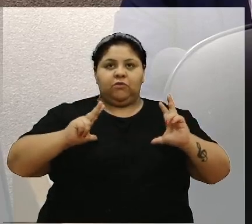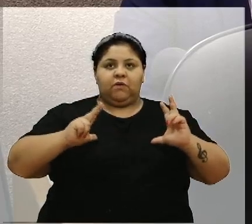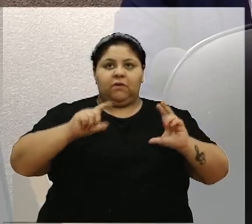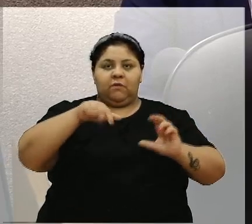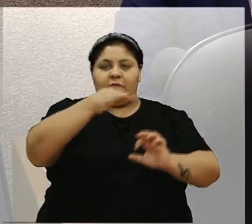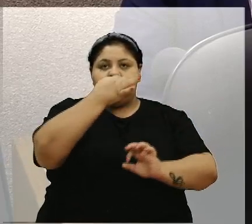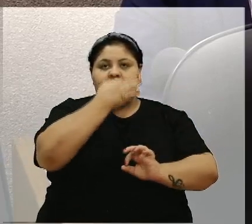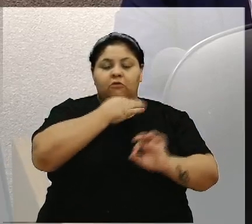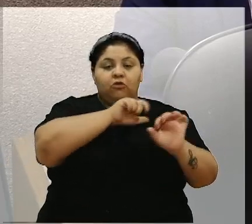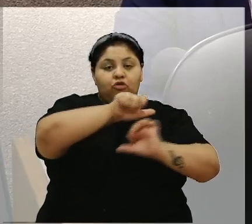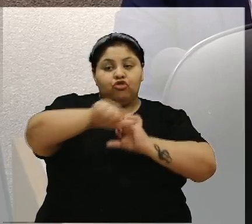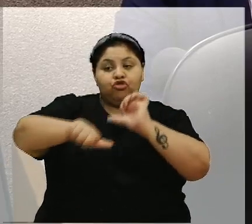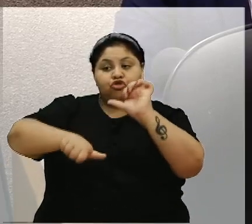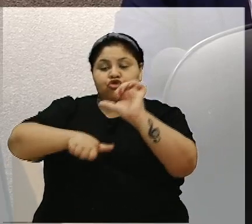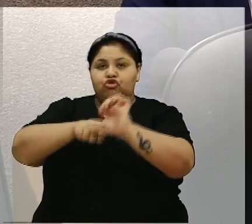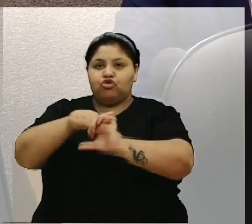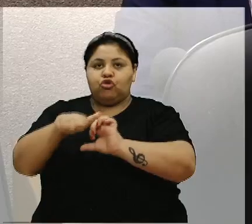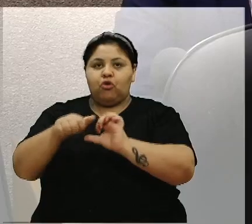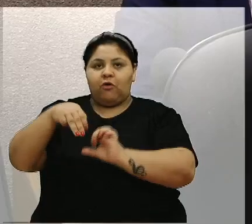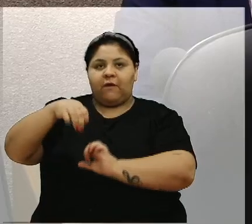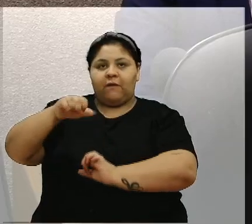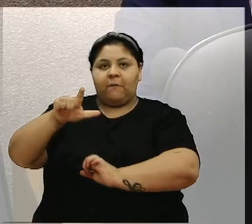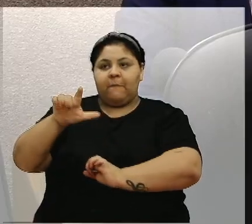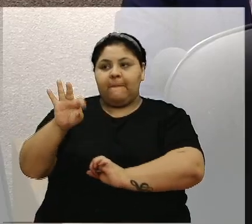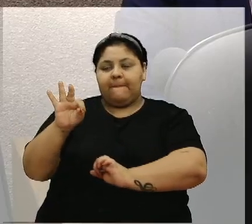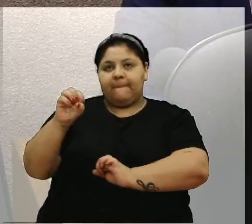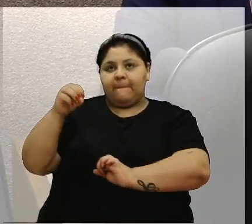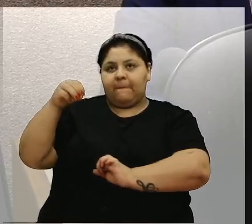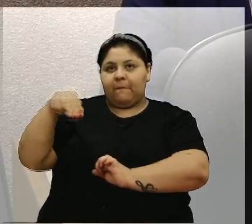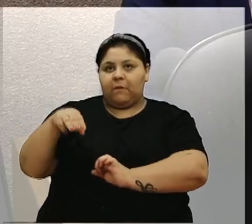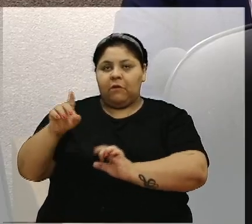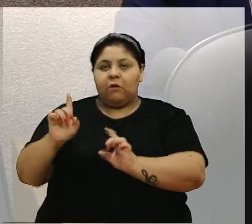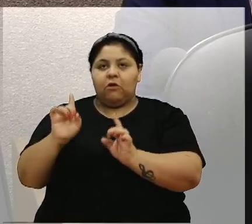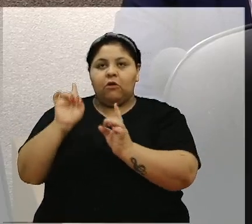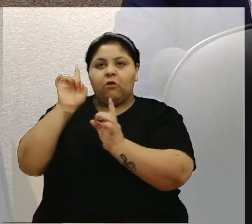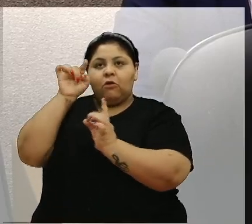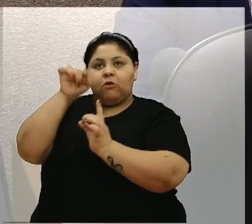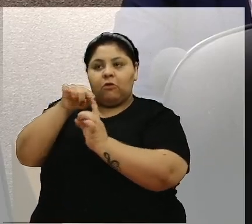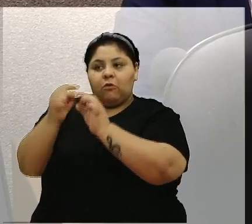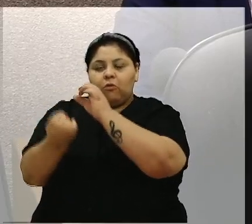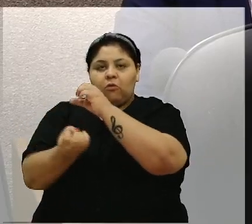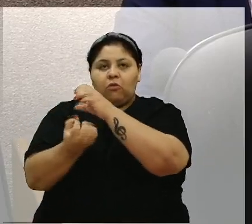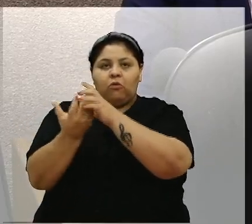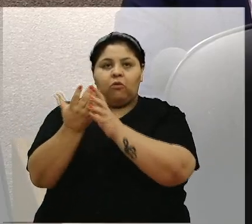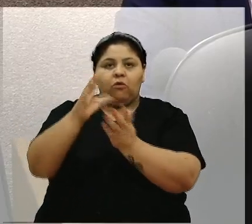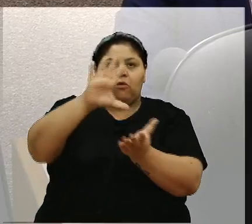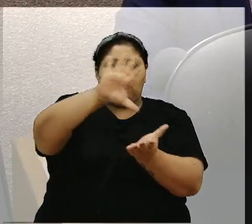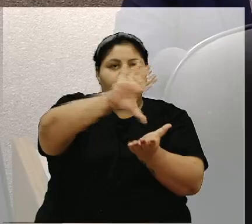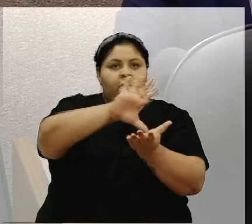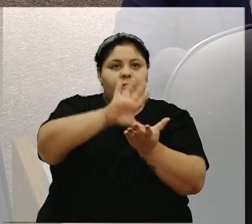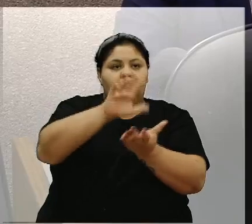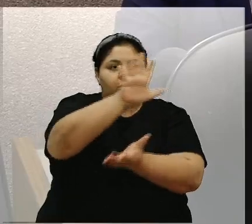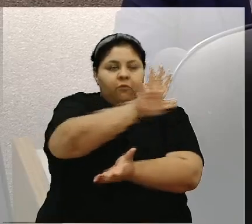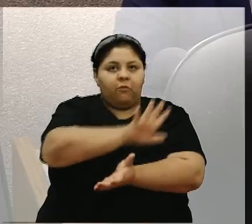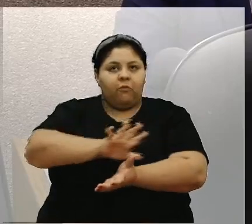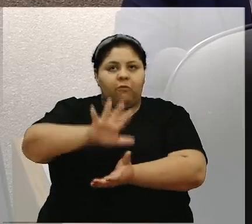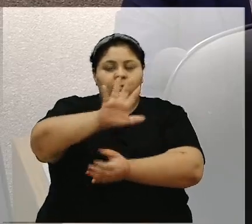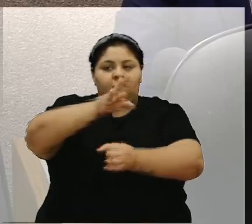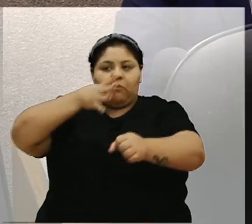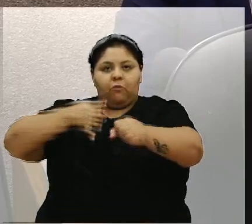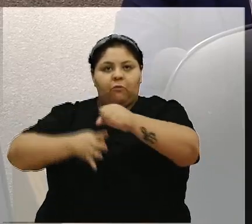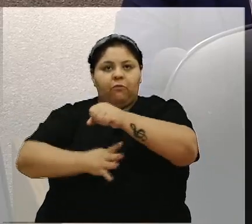por imóvel de propriedade de Milton Dallagnol, com a finalidade de implantar o Parque Nacional do